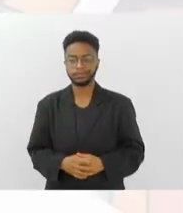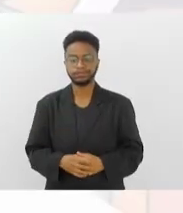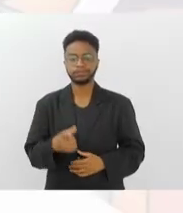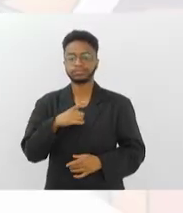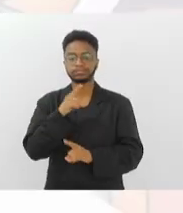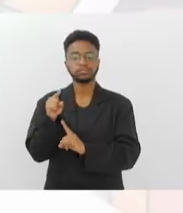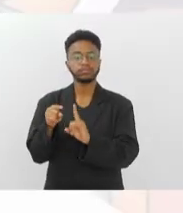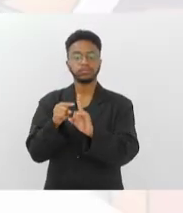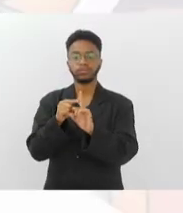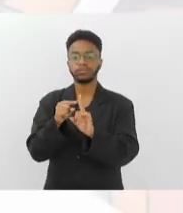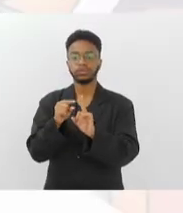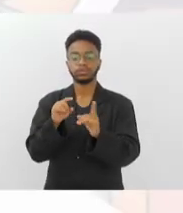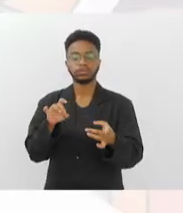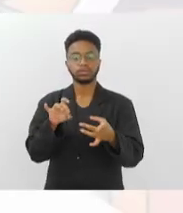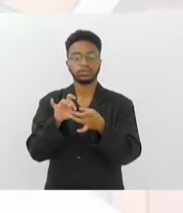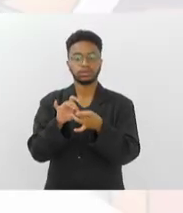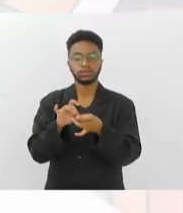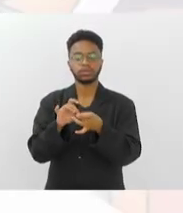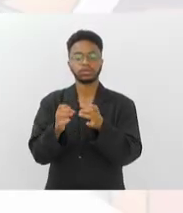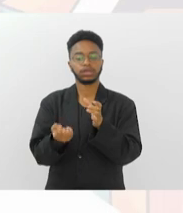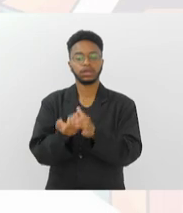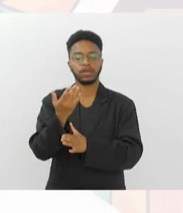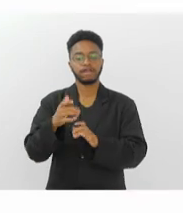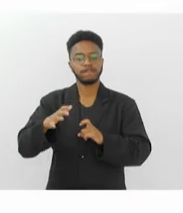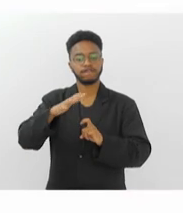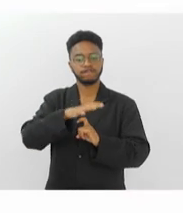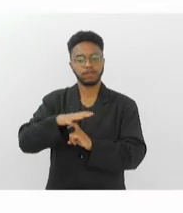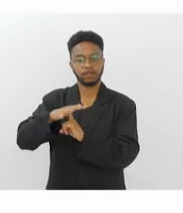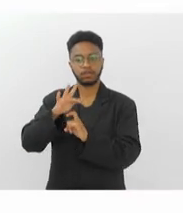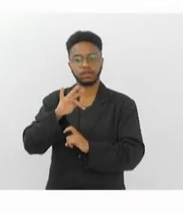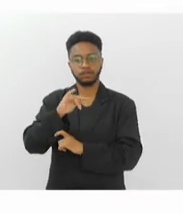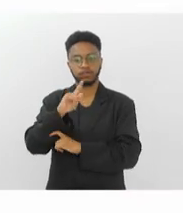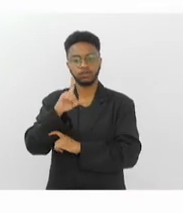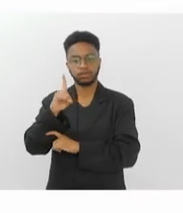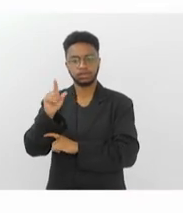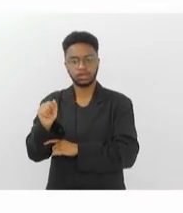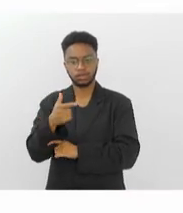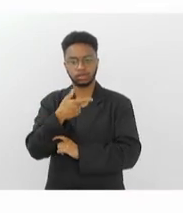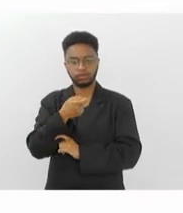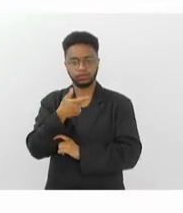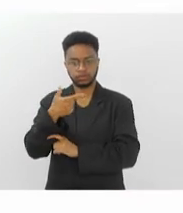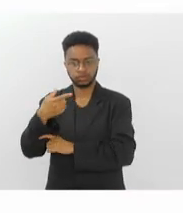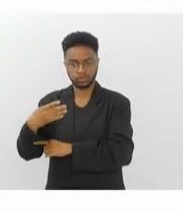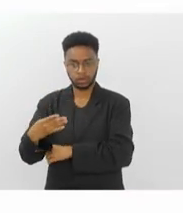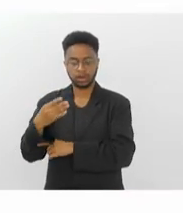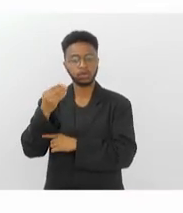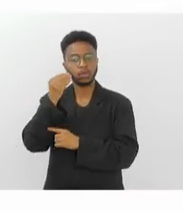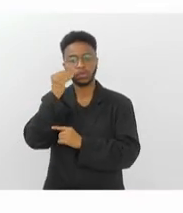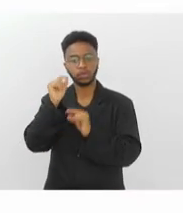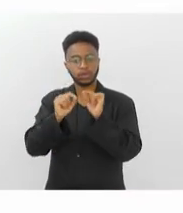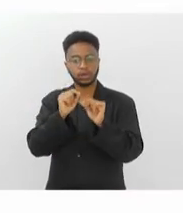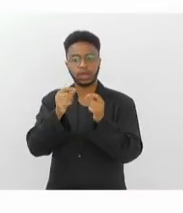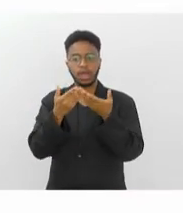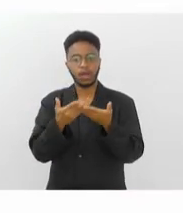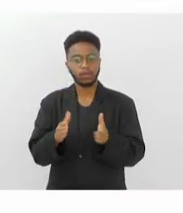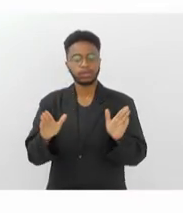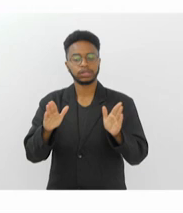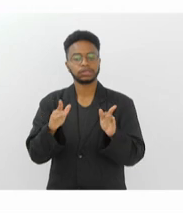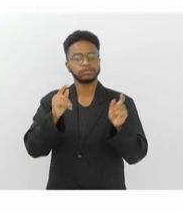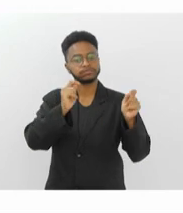São objetivos da realização da feira FILDA 2024 ampliar as possibilidades de